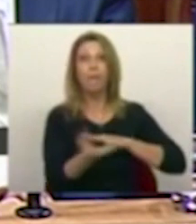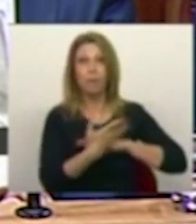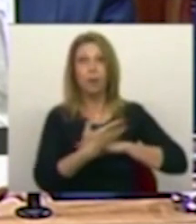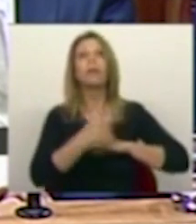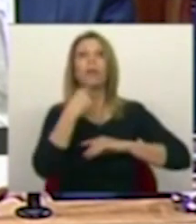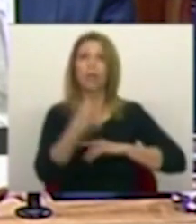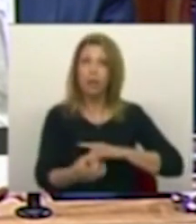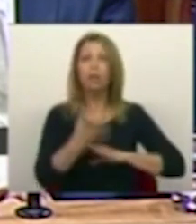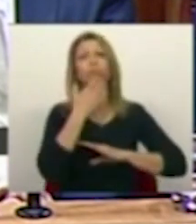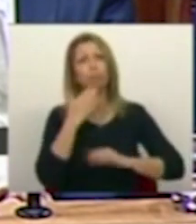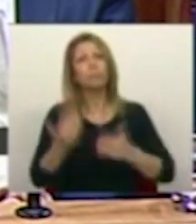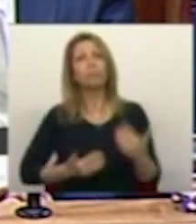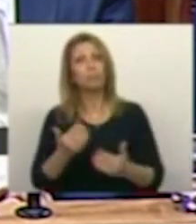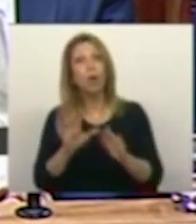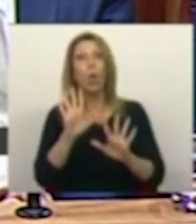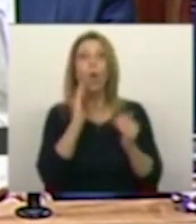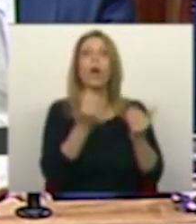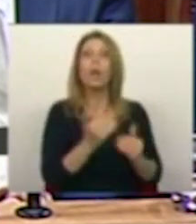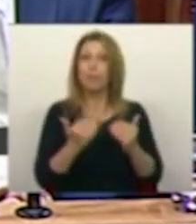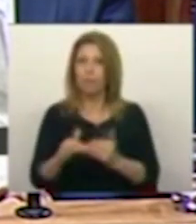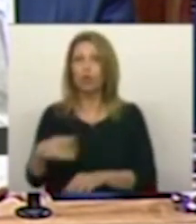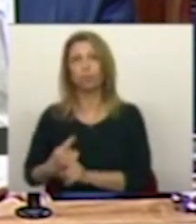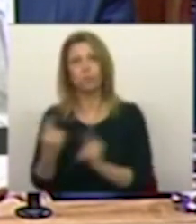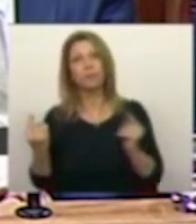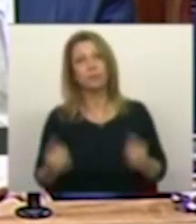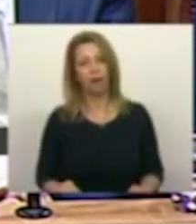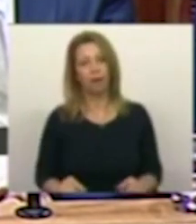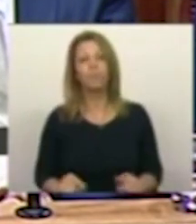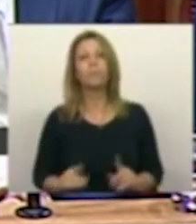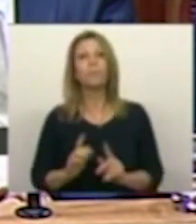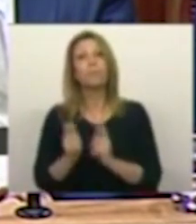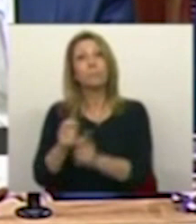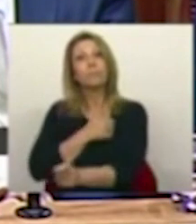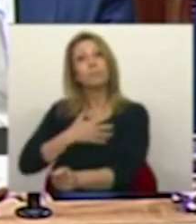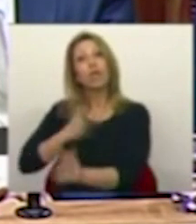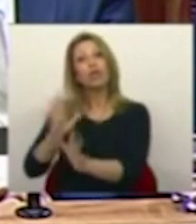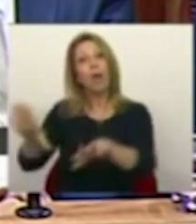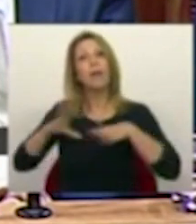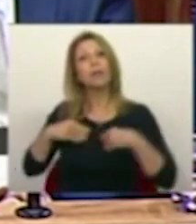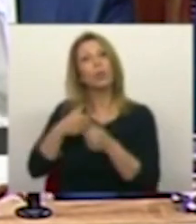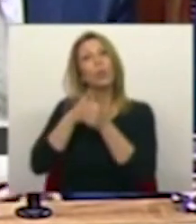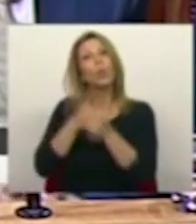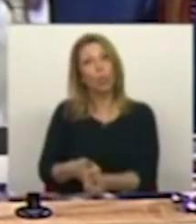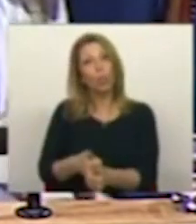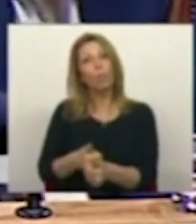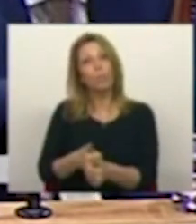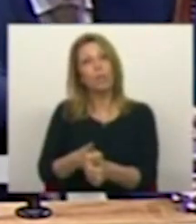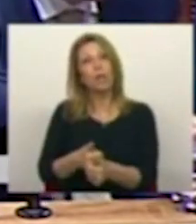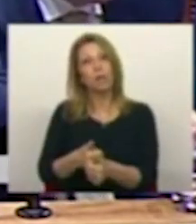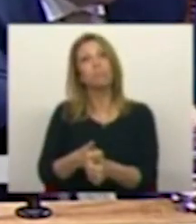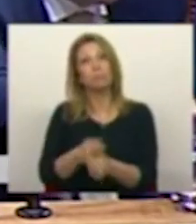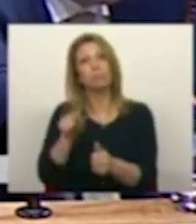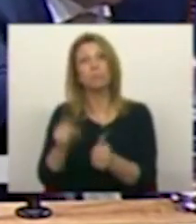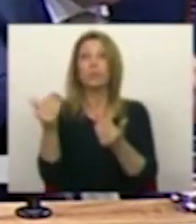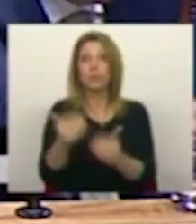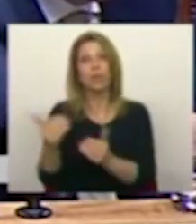considerou viável com condicionantes, que a concessionária já aceitou cumprir essas